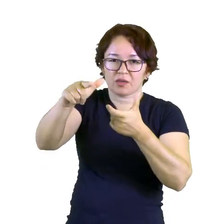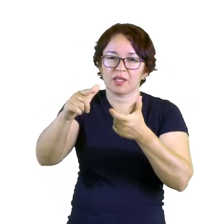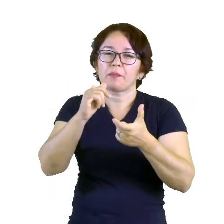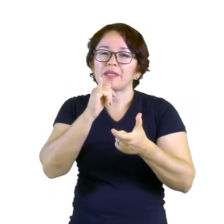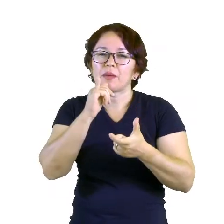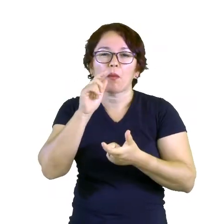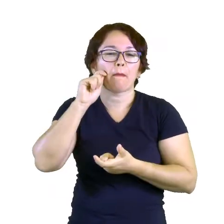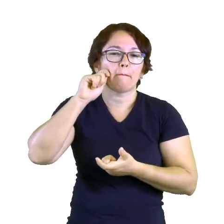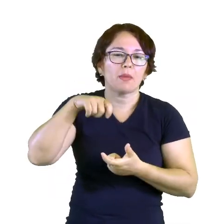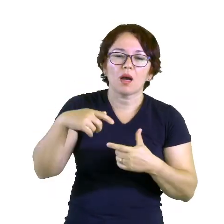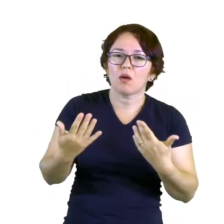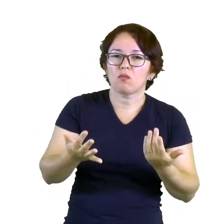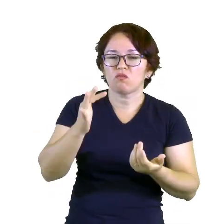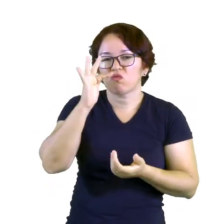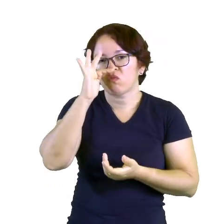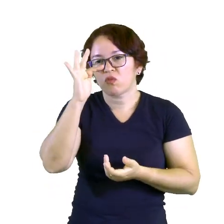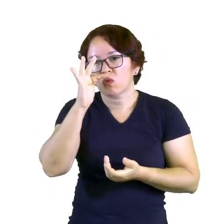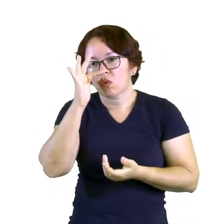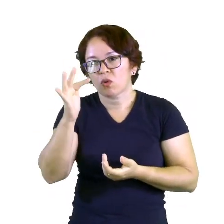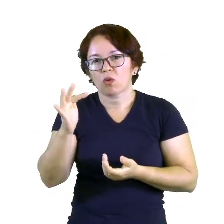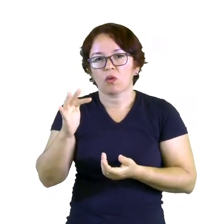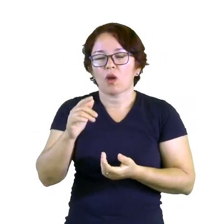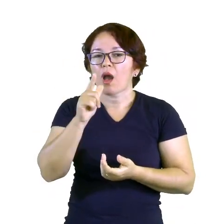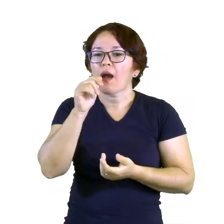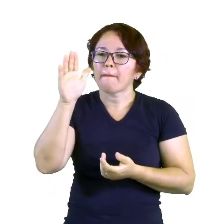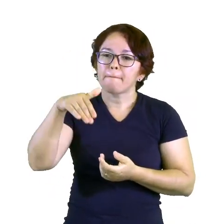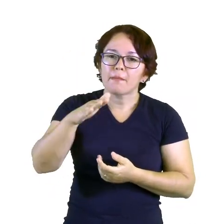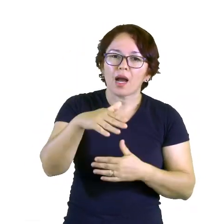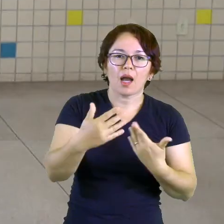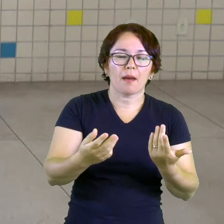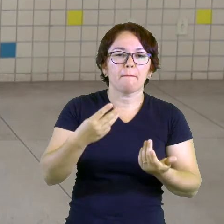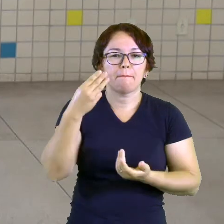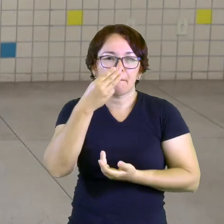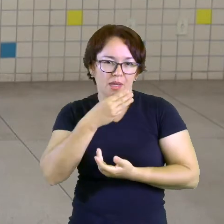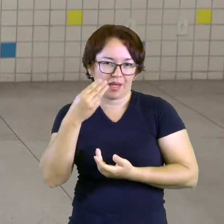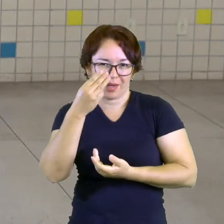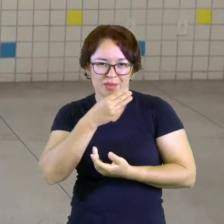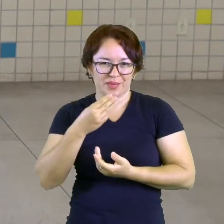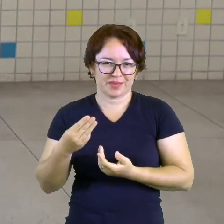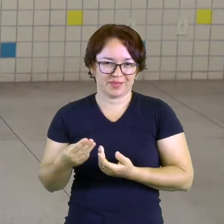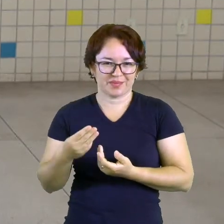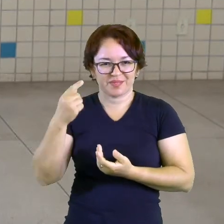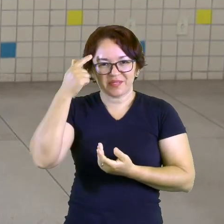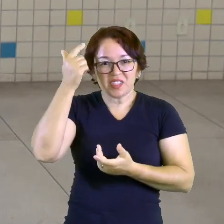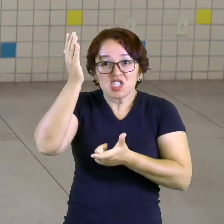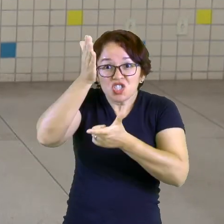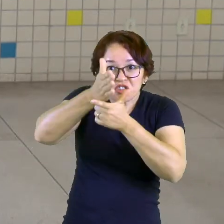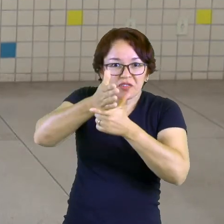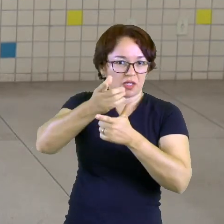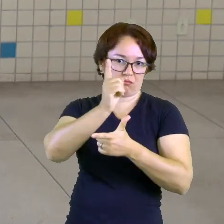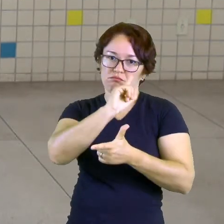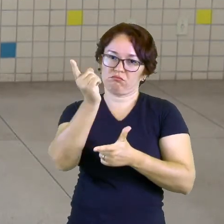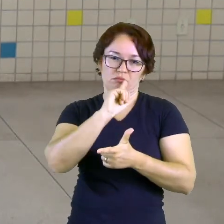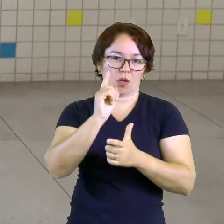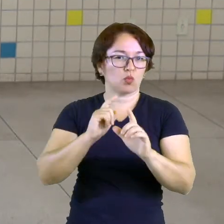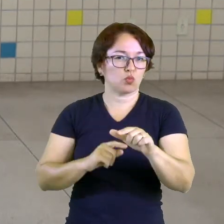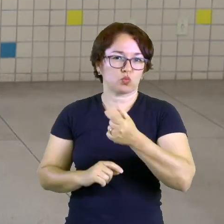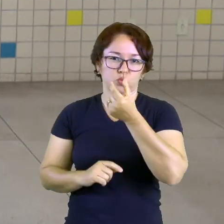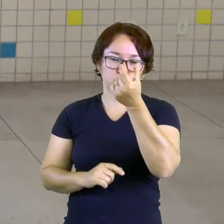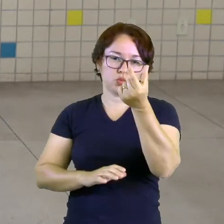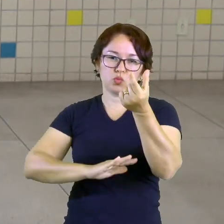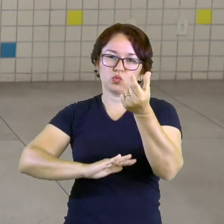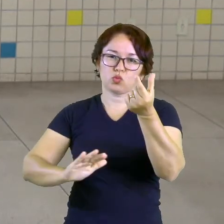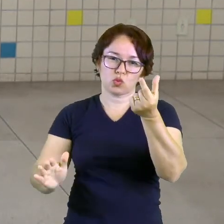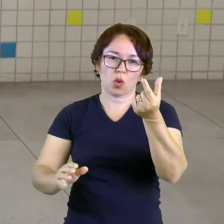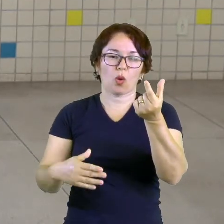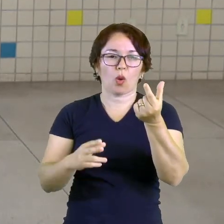pão, flor, mar e mel. Essas palavras elas são formadas apenas por uma sílaba, então ela é